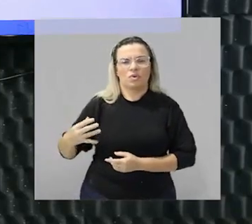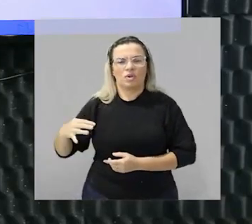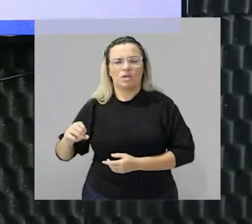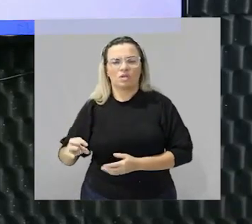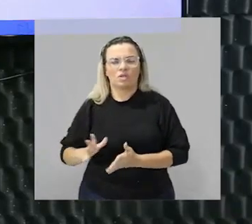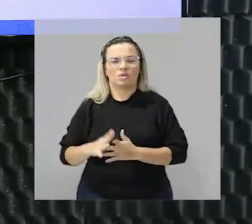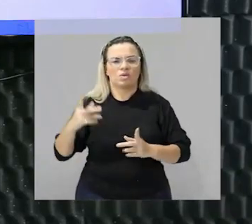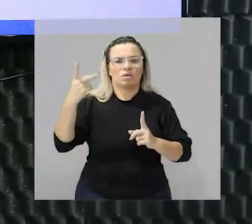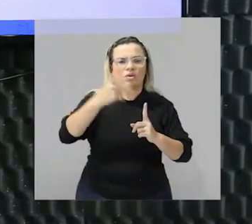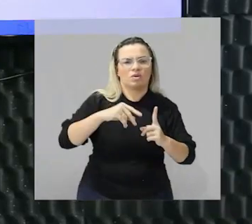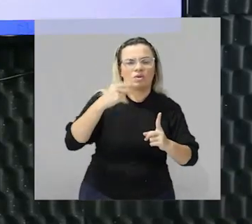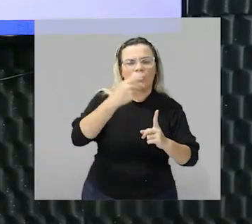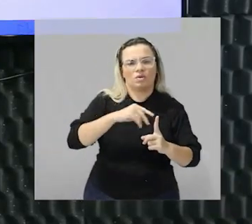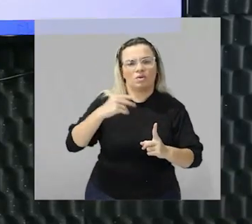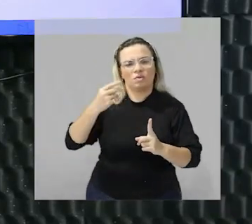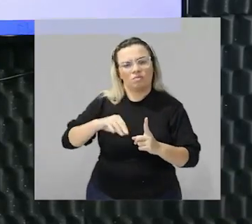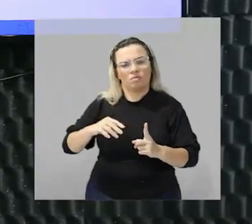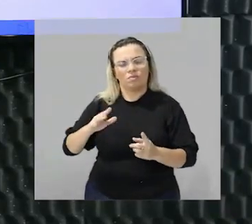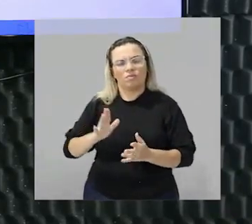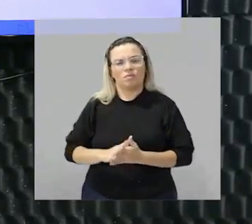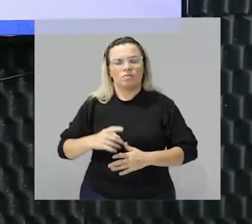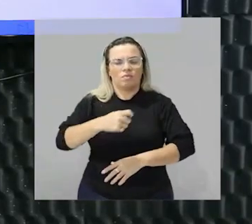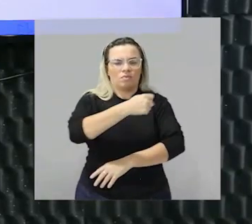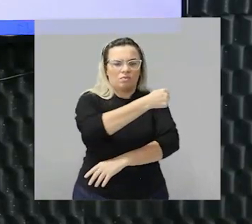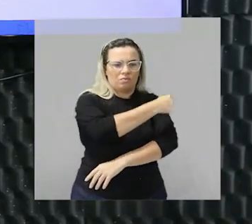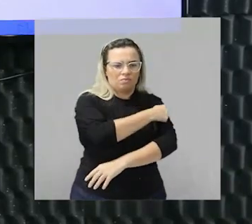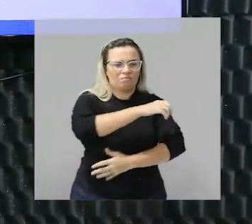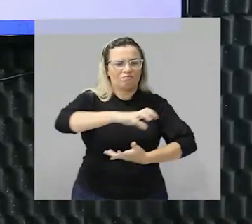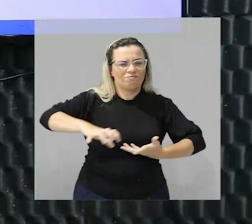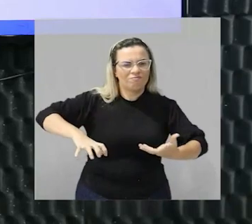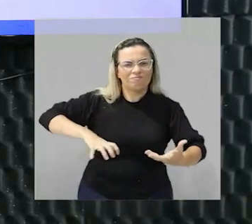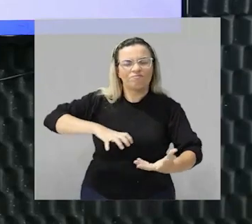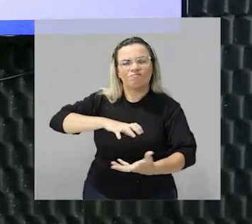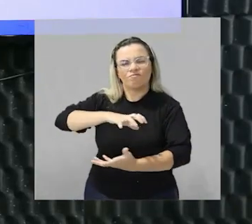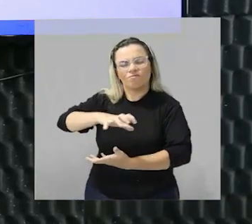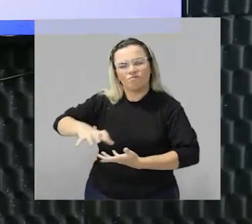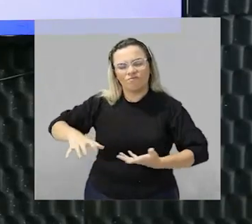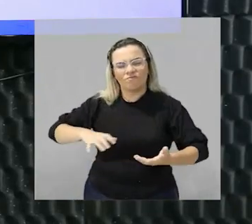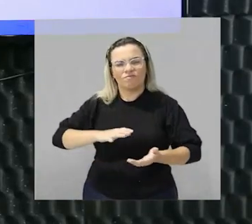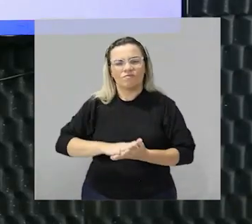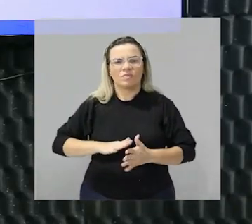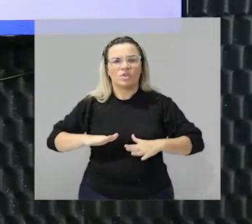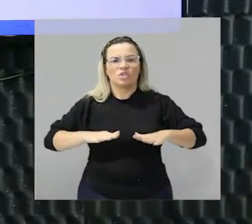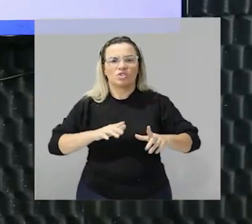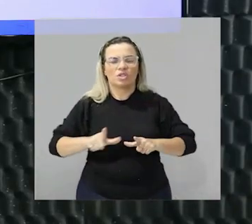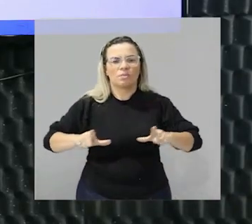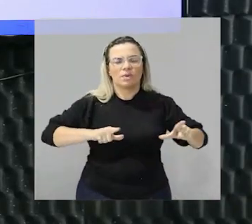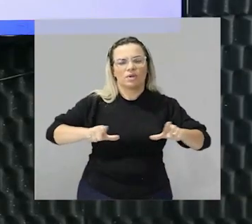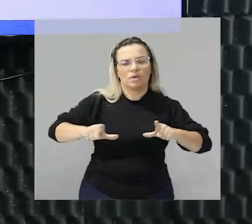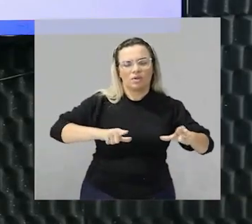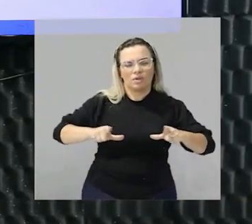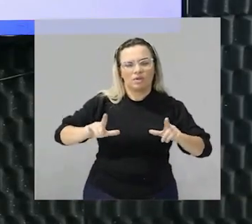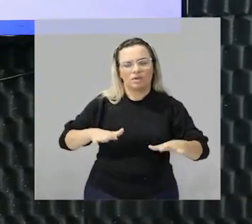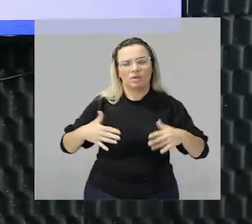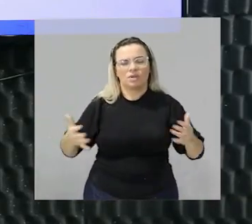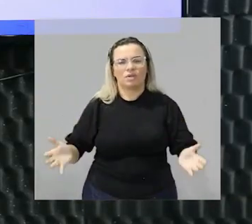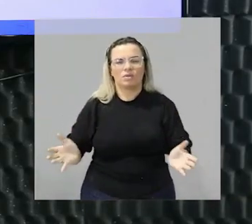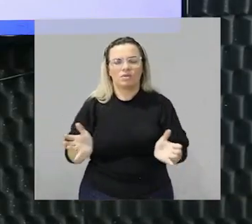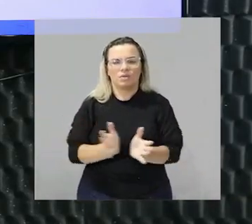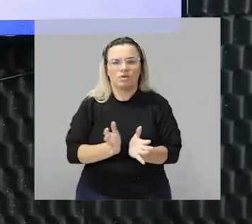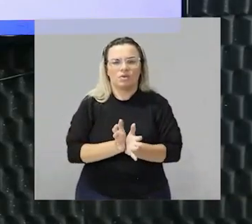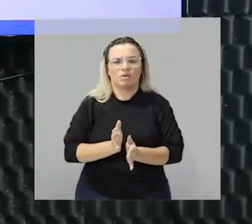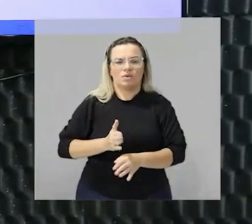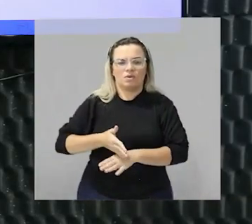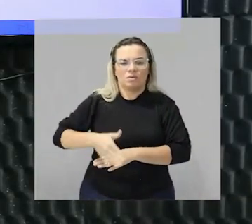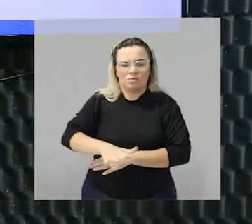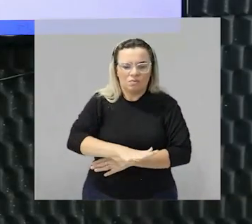como chibata, né, vacina, movimento operário. Então esses grupos eles